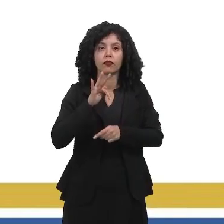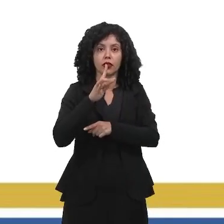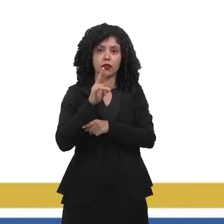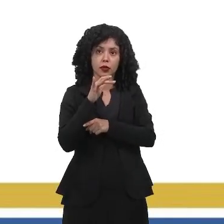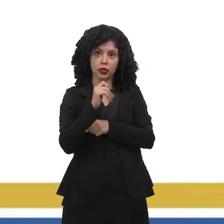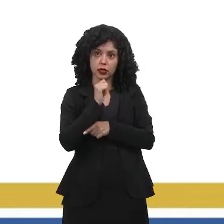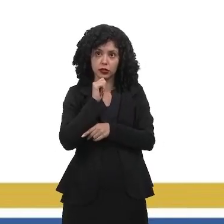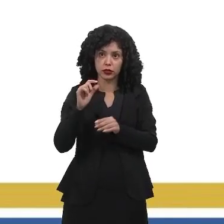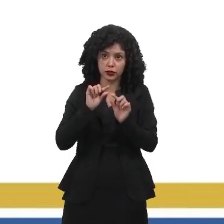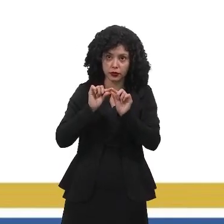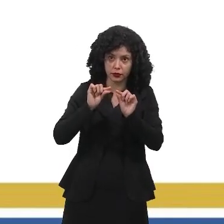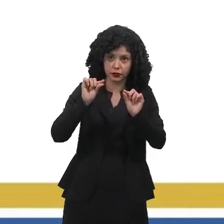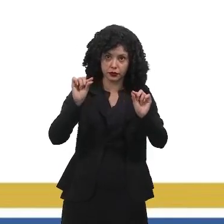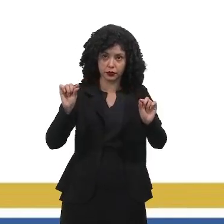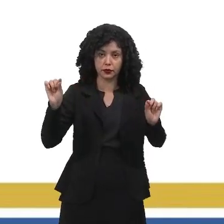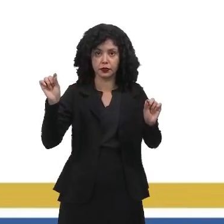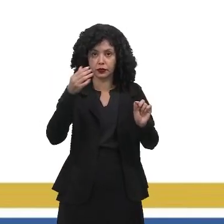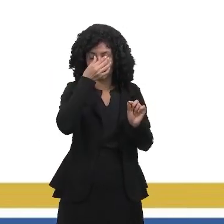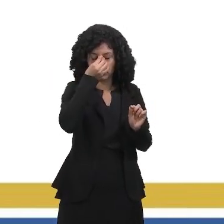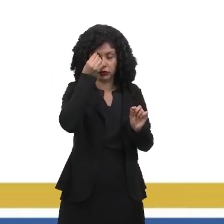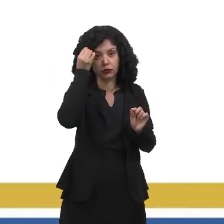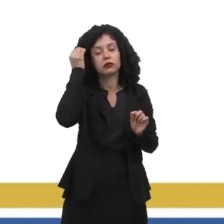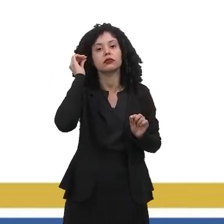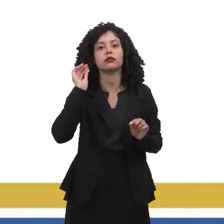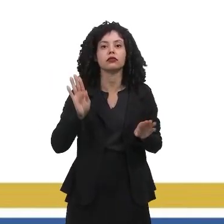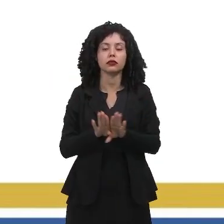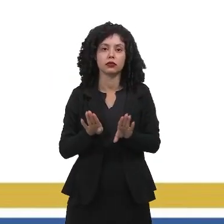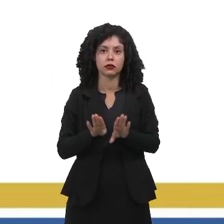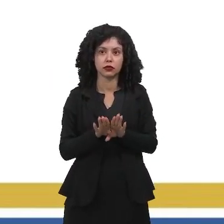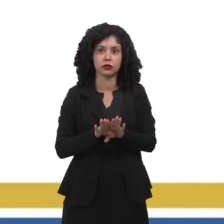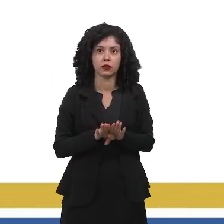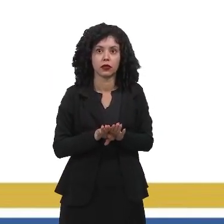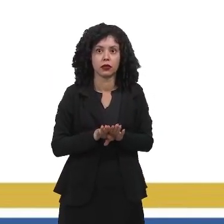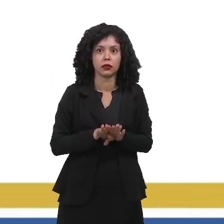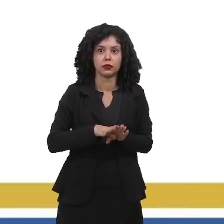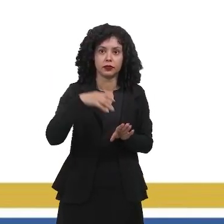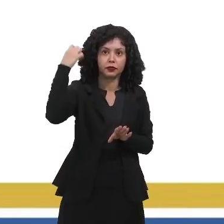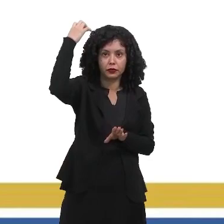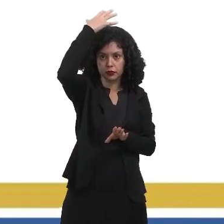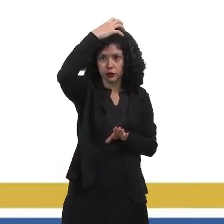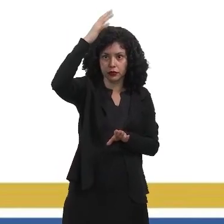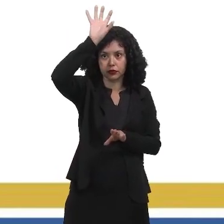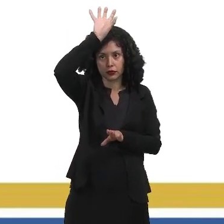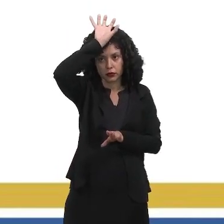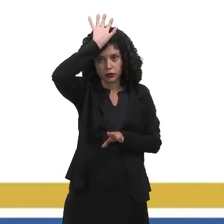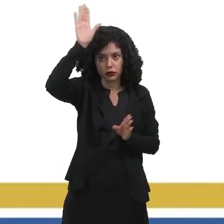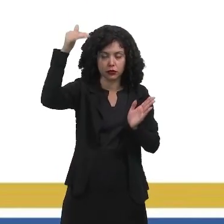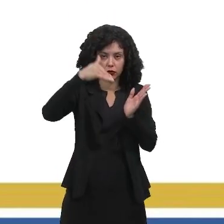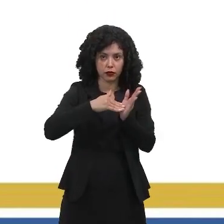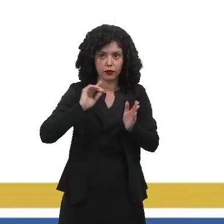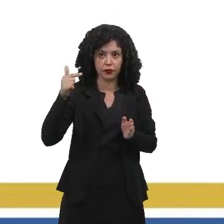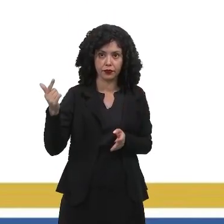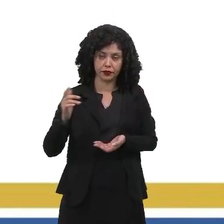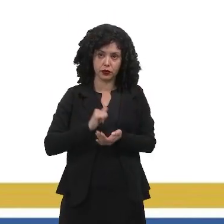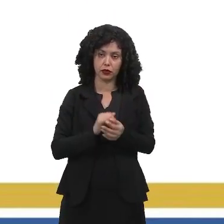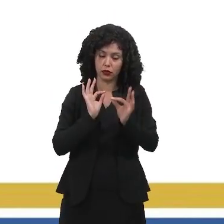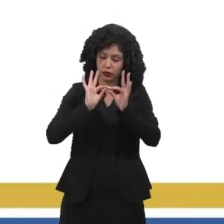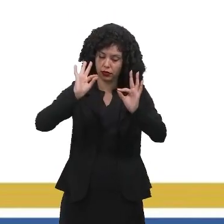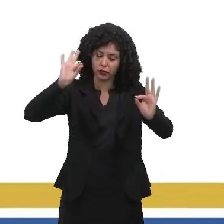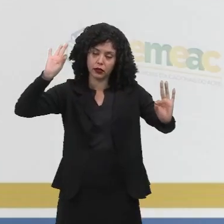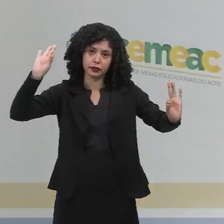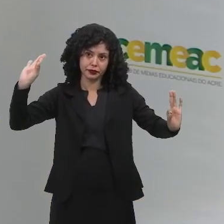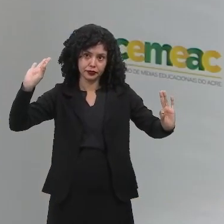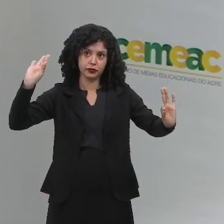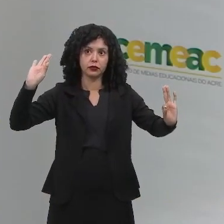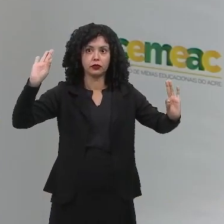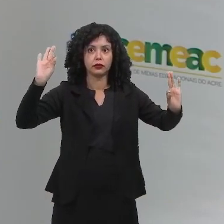ela vai passar pelo barbante até chegar aqui no Cebolinha, na outra latinha. E o que acontece? Quanto mais distante um está